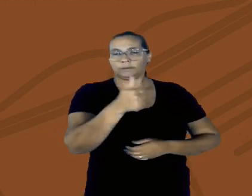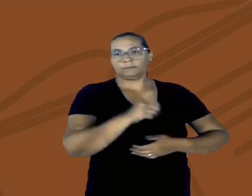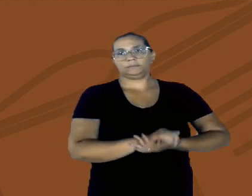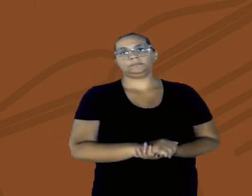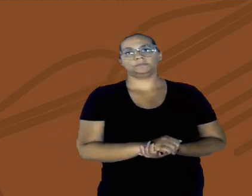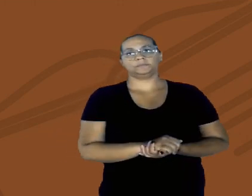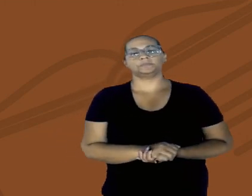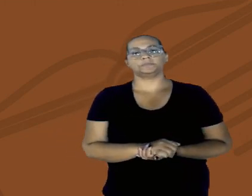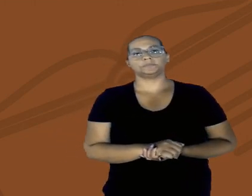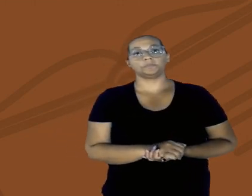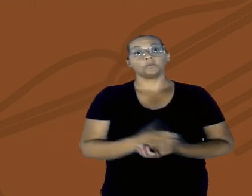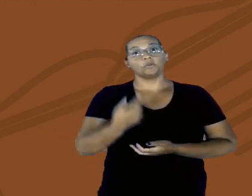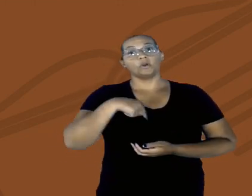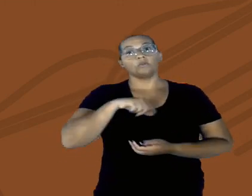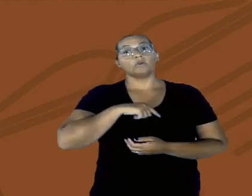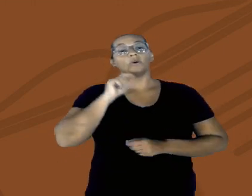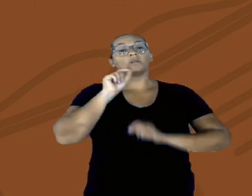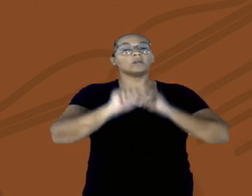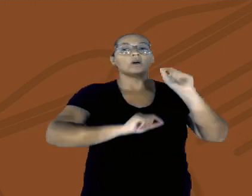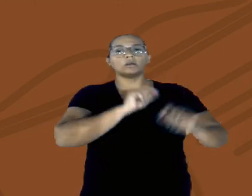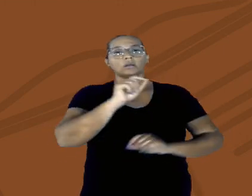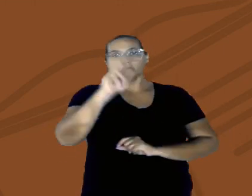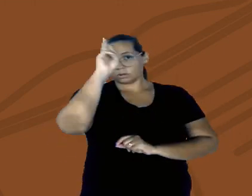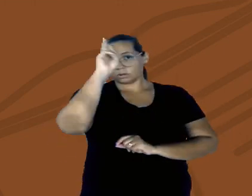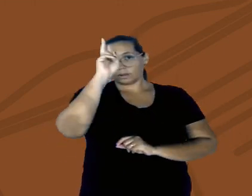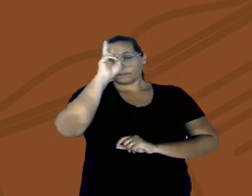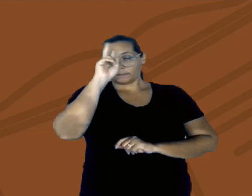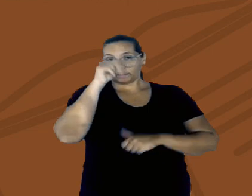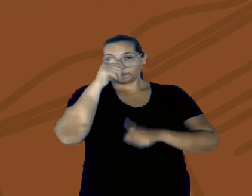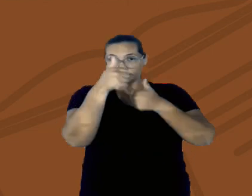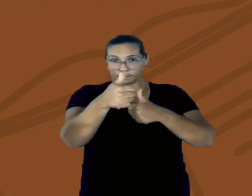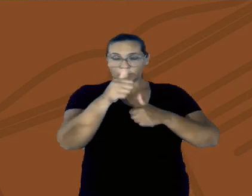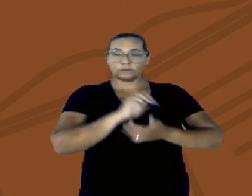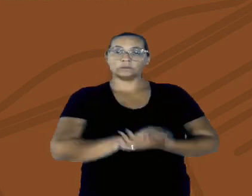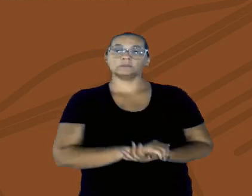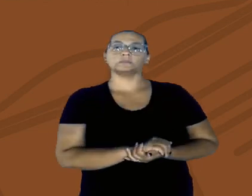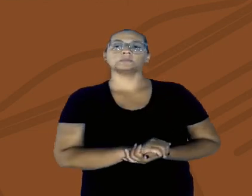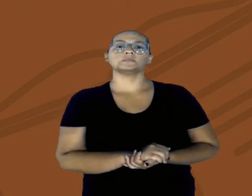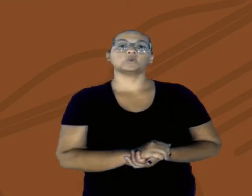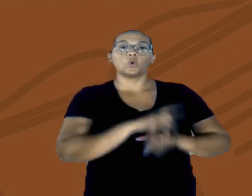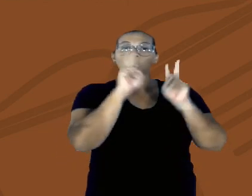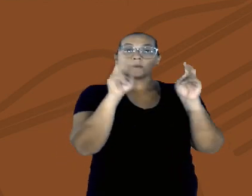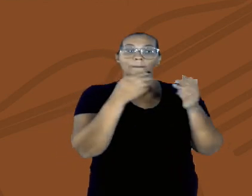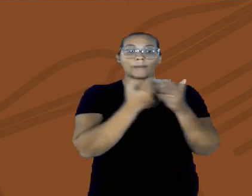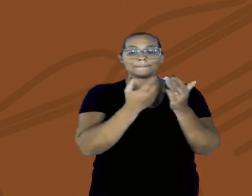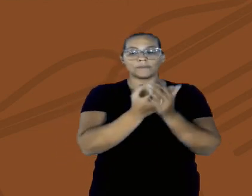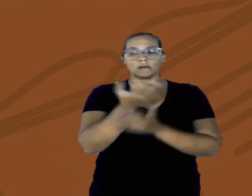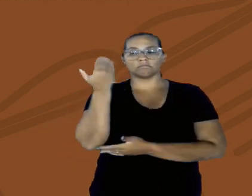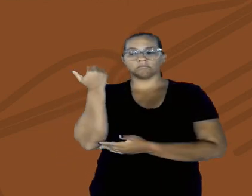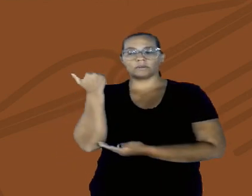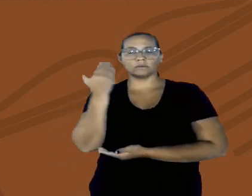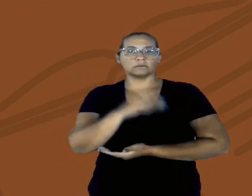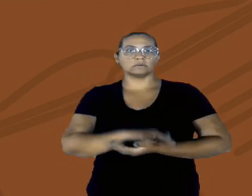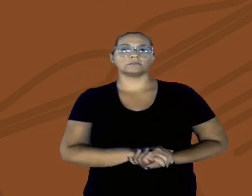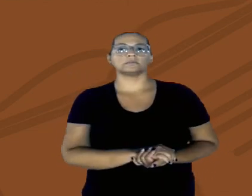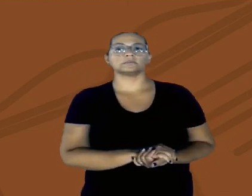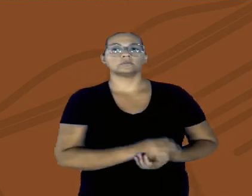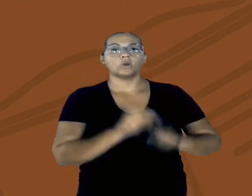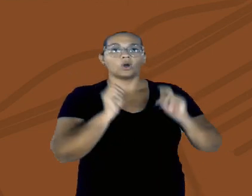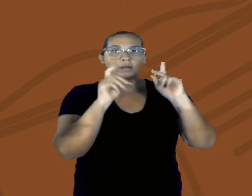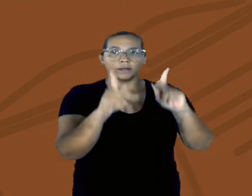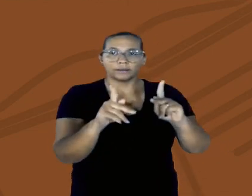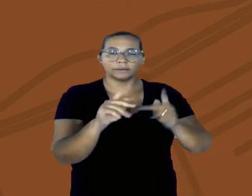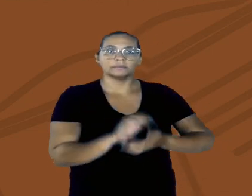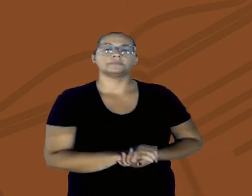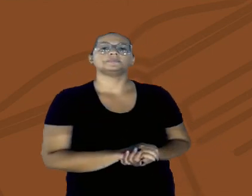vamos fazer uma breve revisão. Então vamos lá fazer uma breve revisão sobre o tema tratado. Ok. Então já